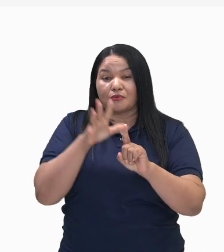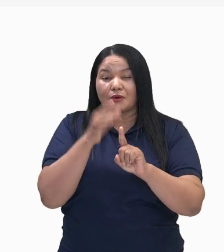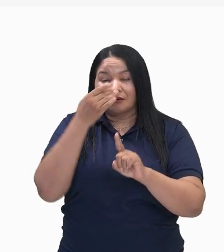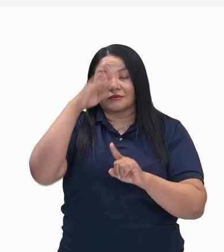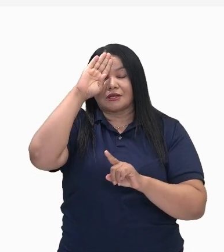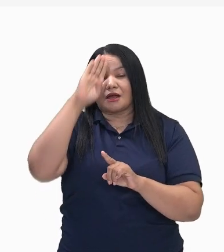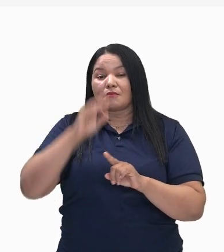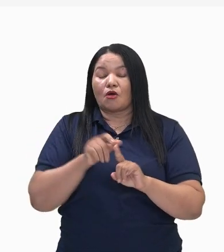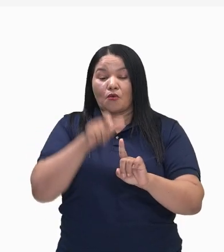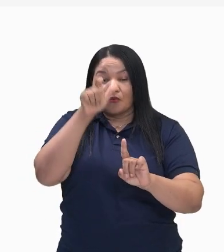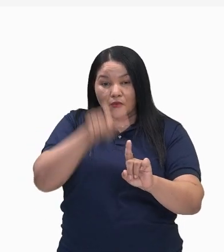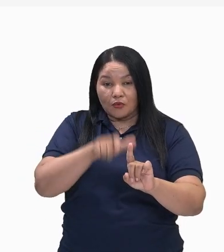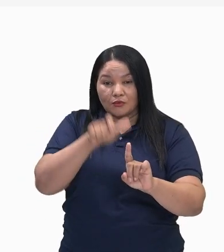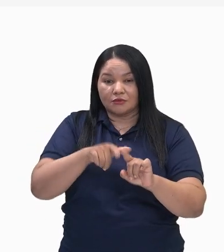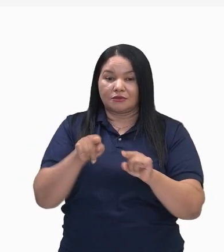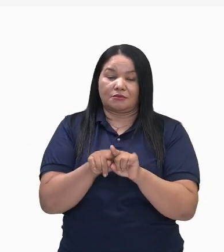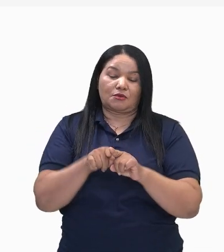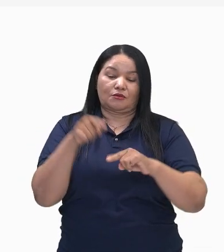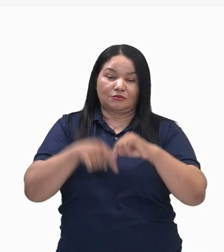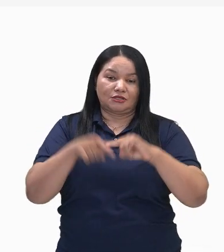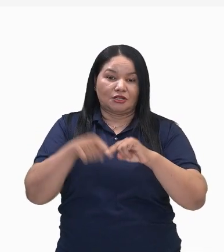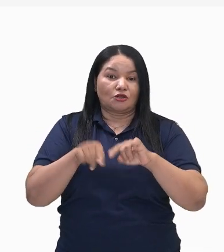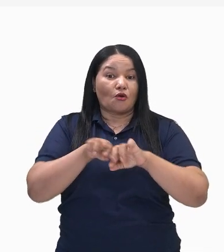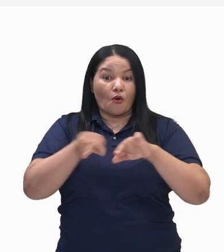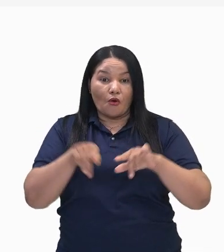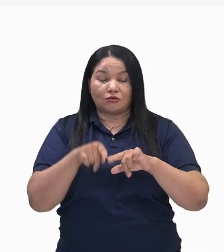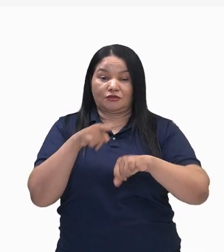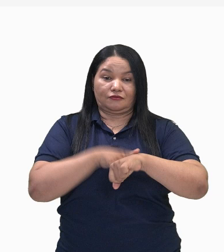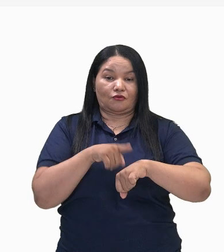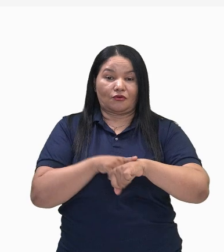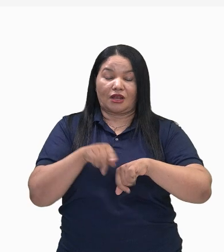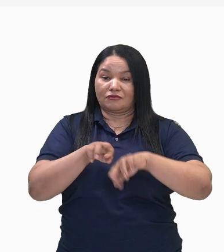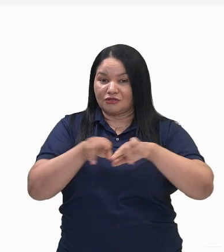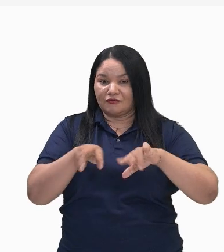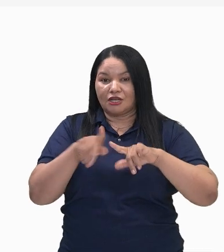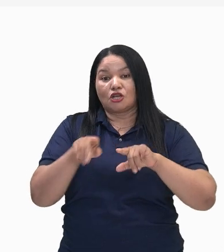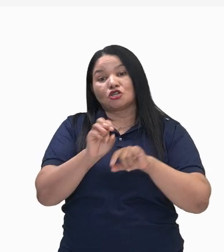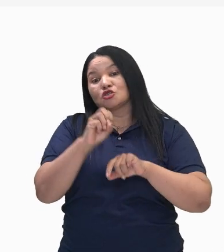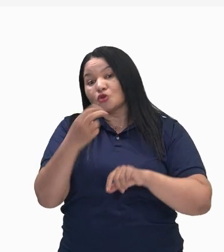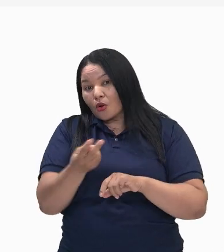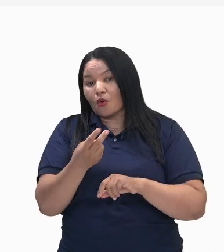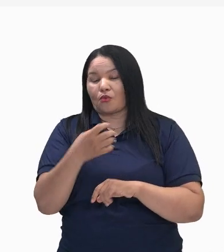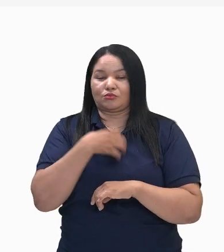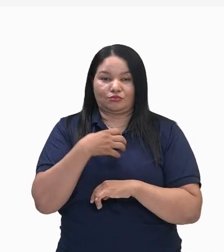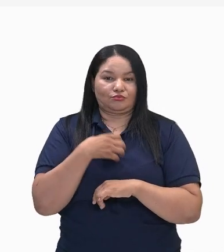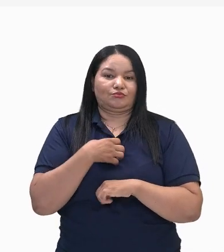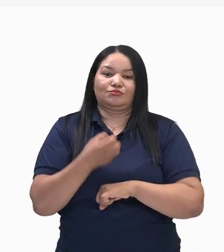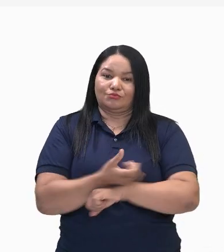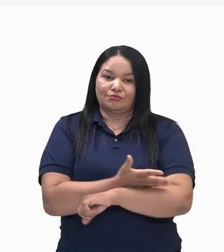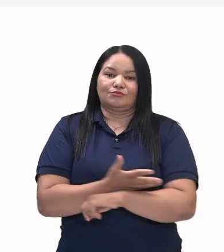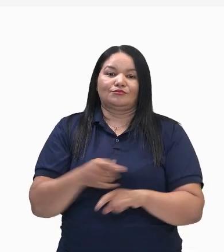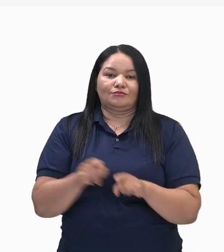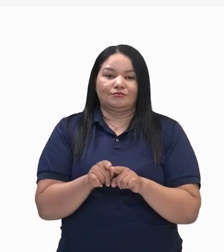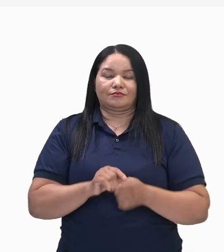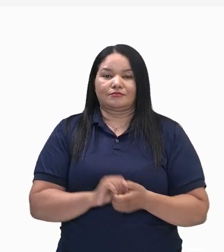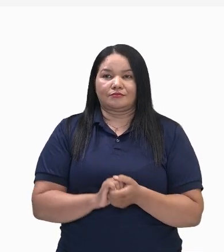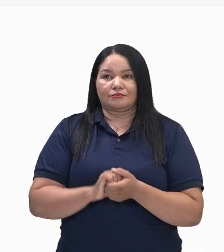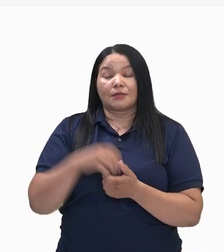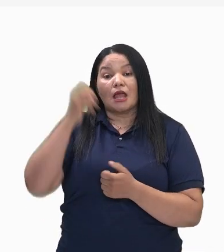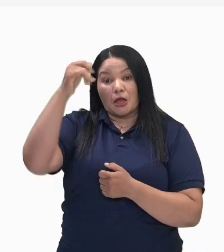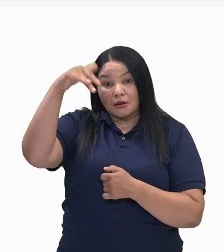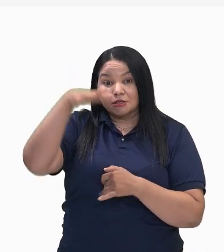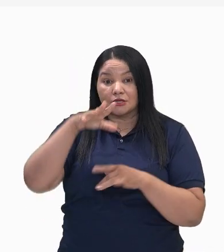ou objetos e sugerir diferentes horários ou estados emocionais. A iluminação também pode ser